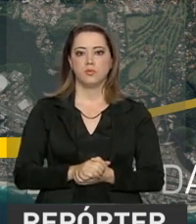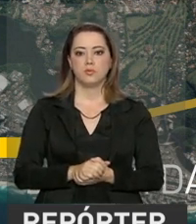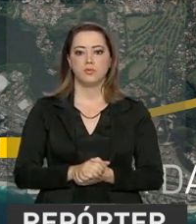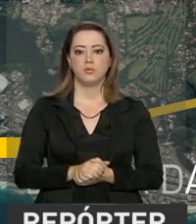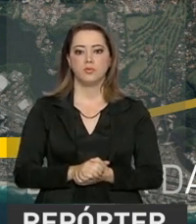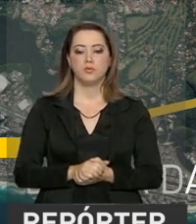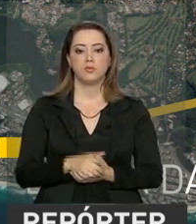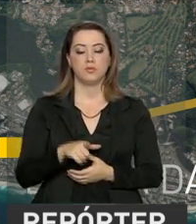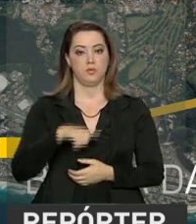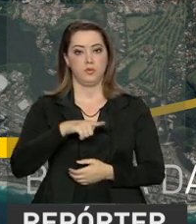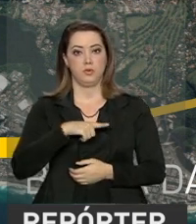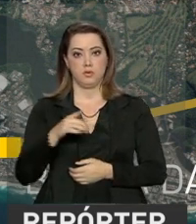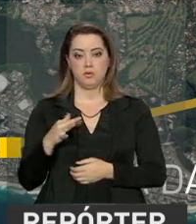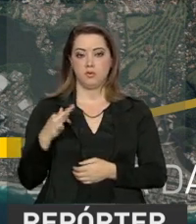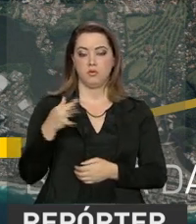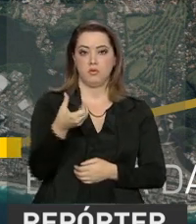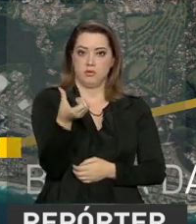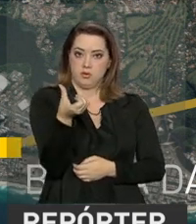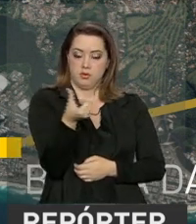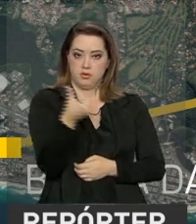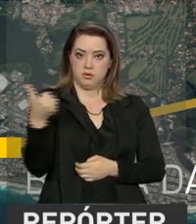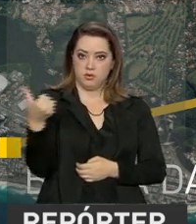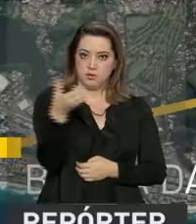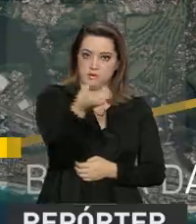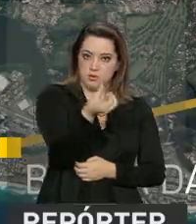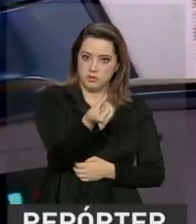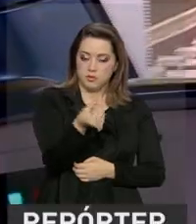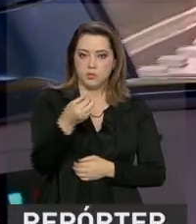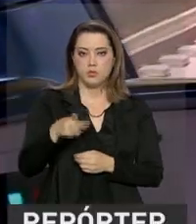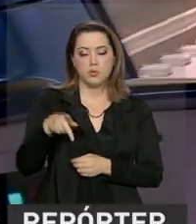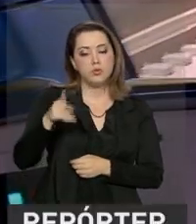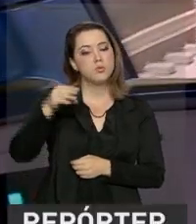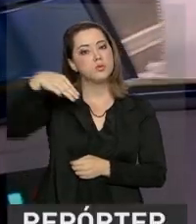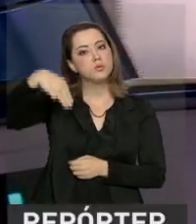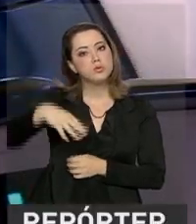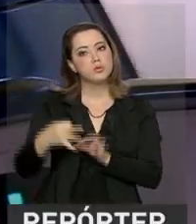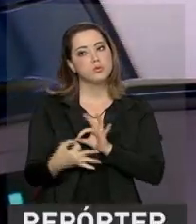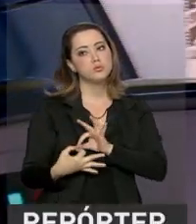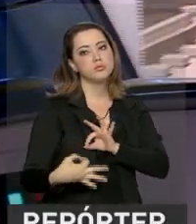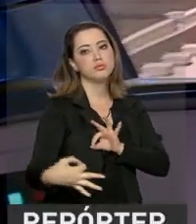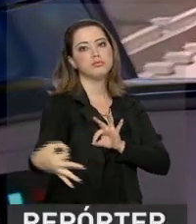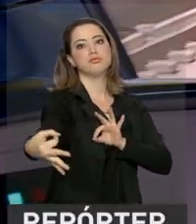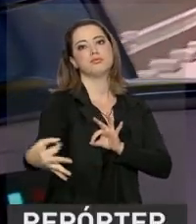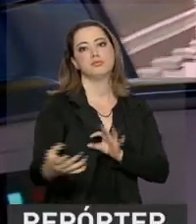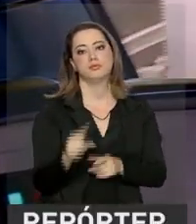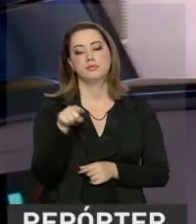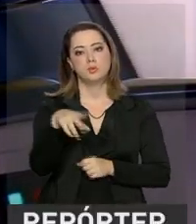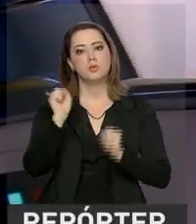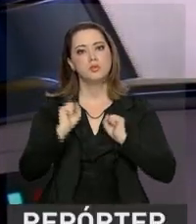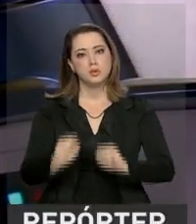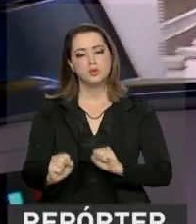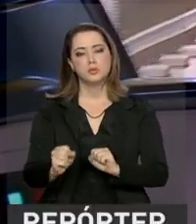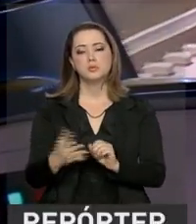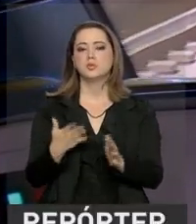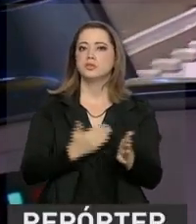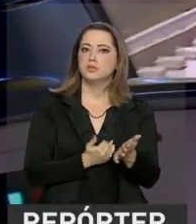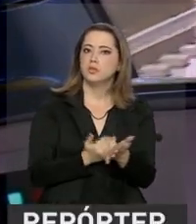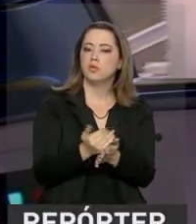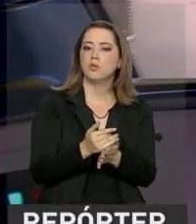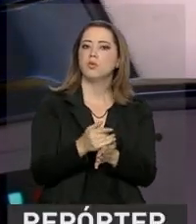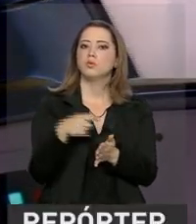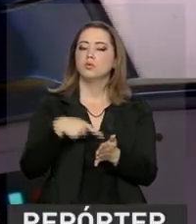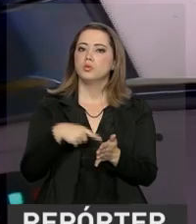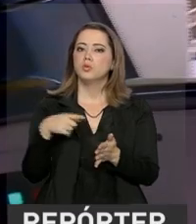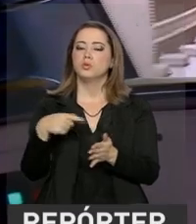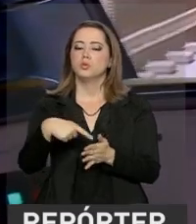Paz serão 16 km de extensão com a nova linha será possível Ir da Barra da Tijuca a